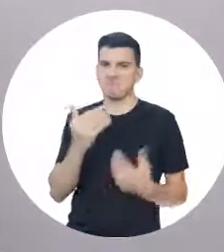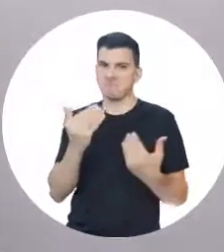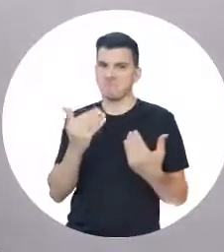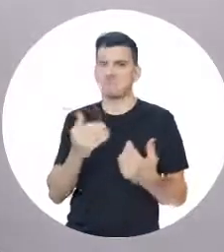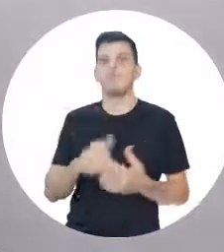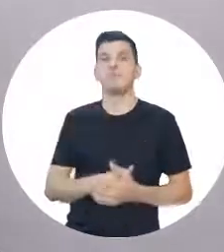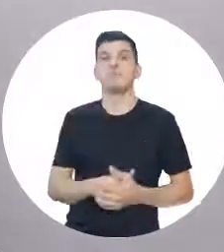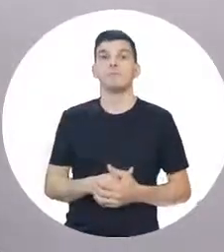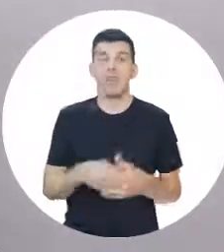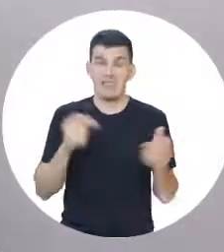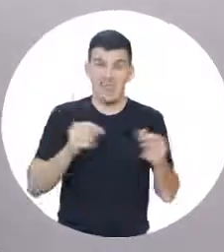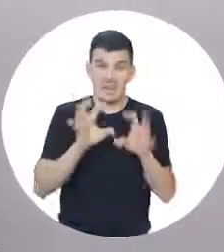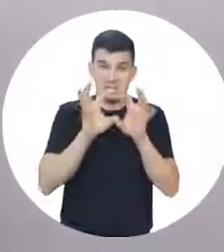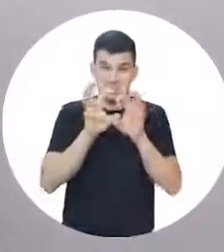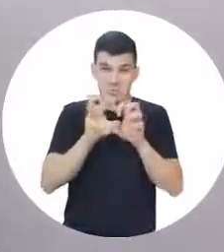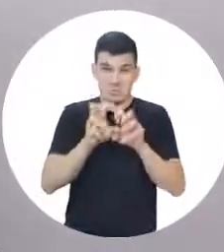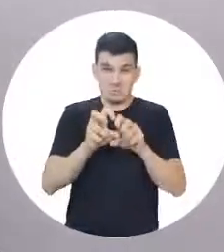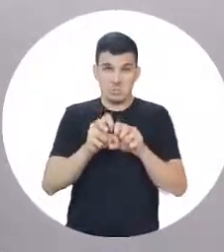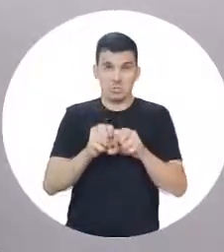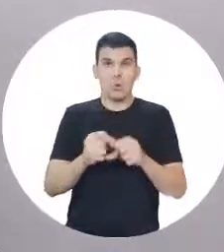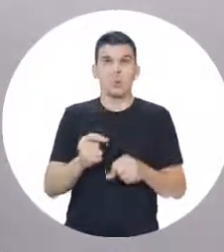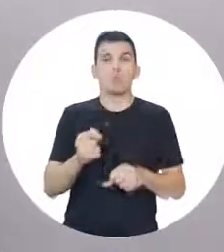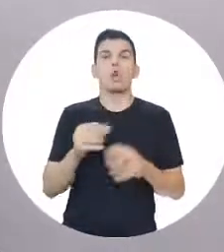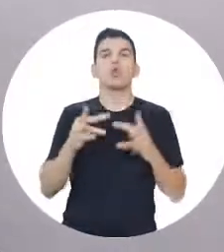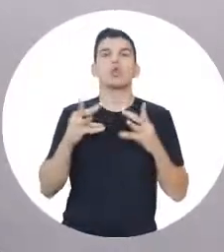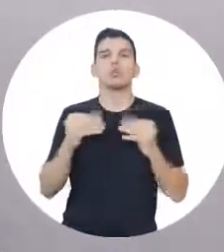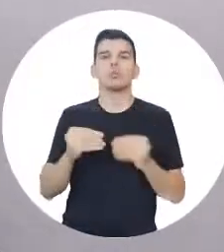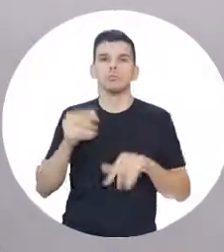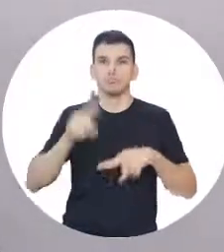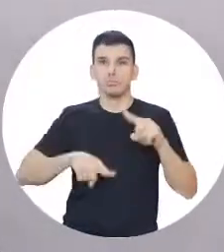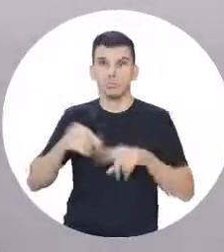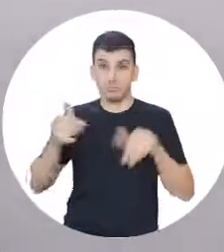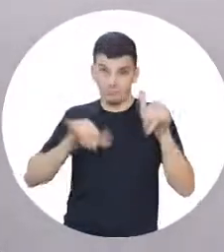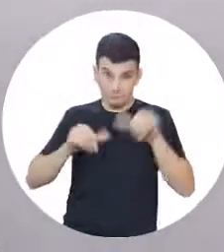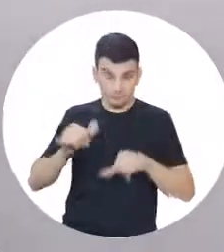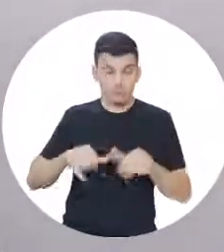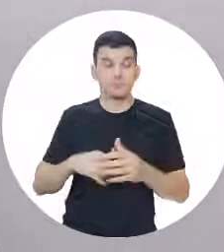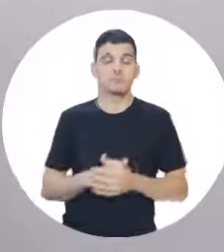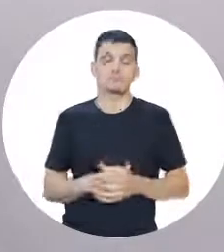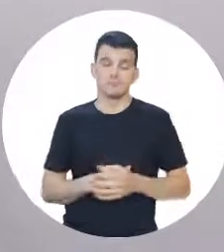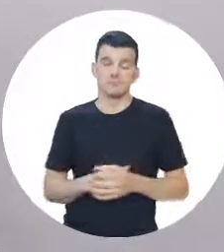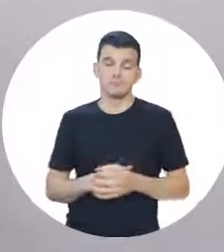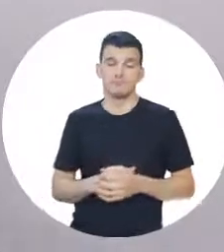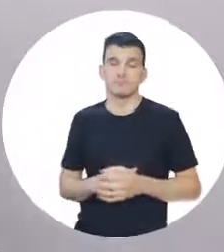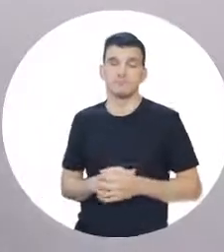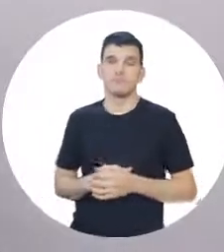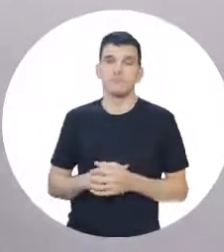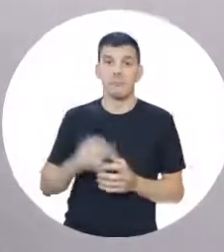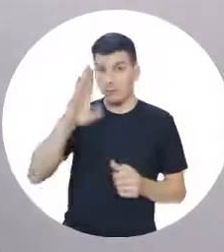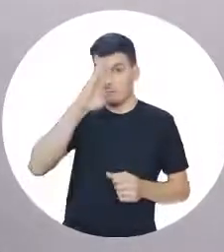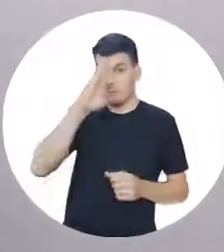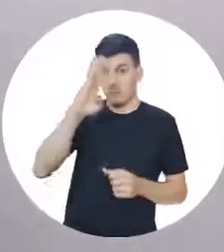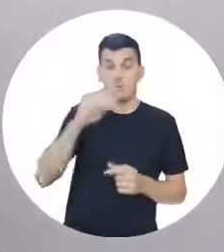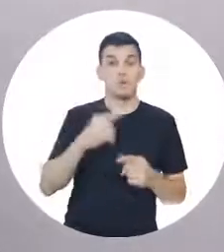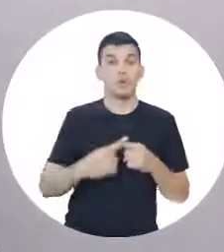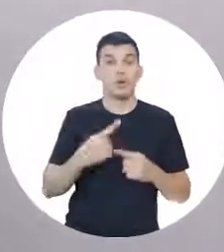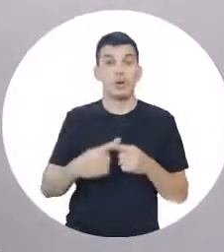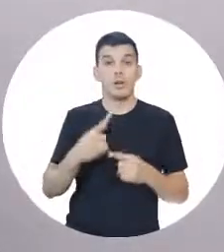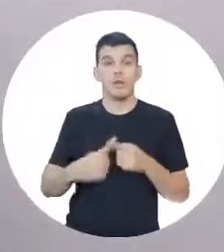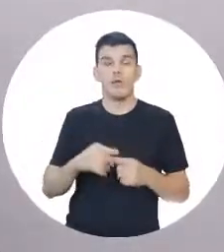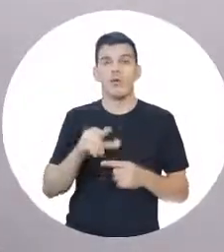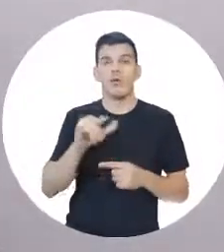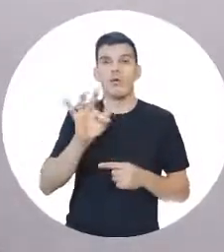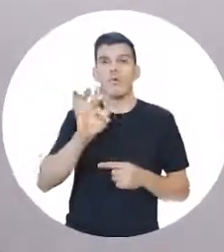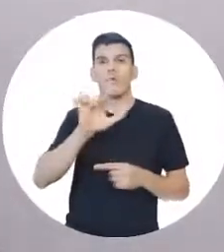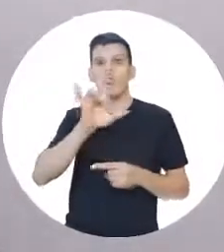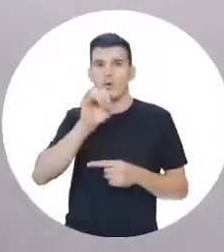por exemplo. Ele tem capacidade de corroer basicamente quase todas as substâncias. Certo? Principalmente pelo